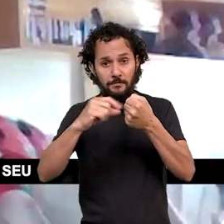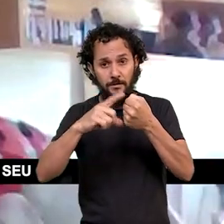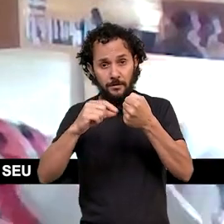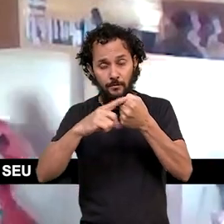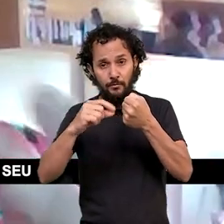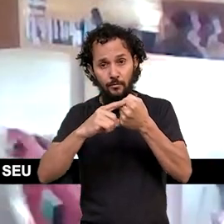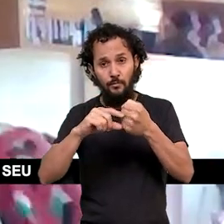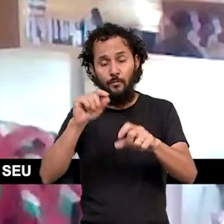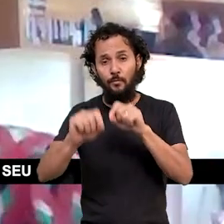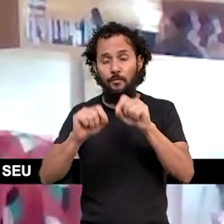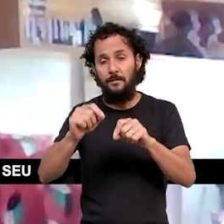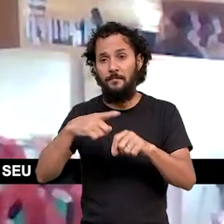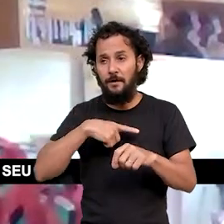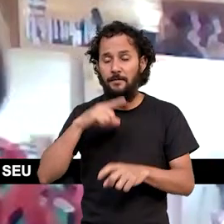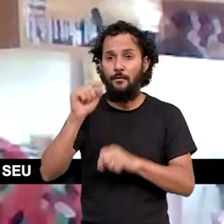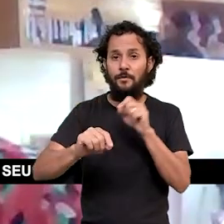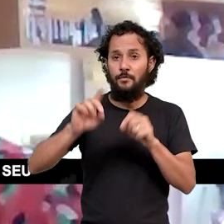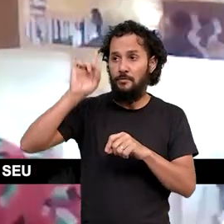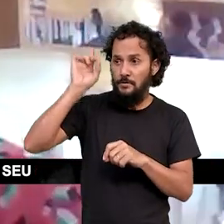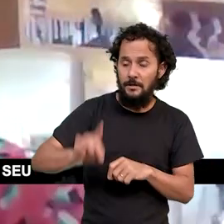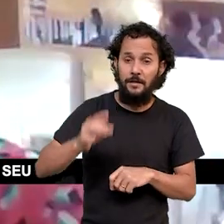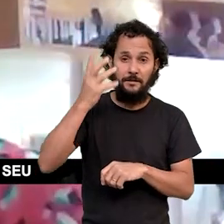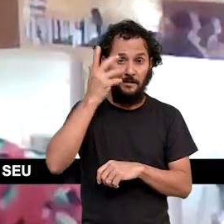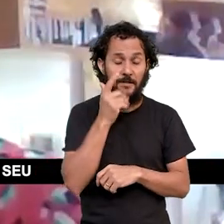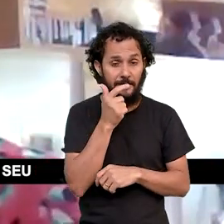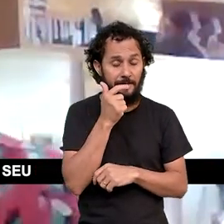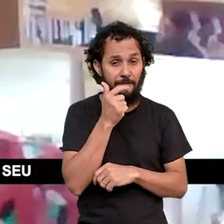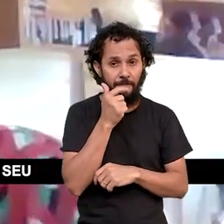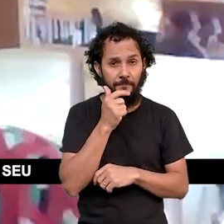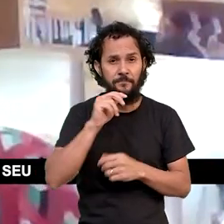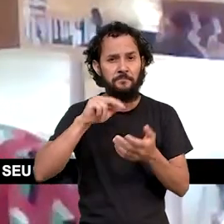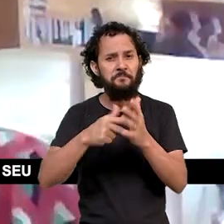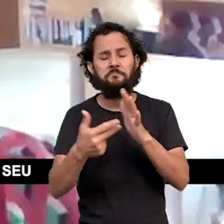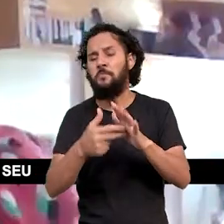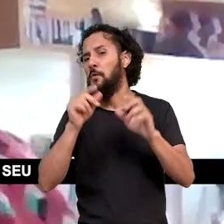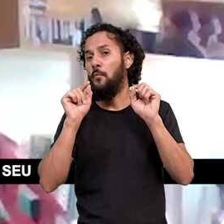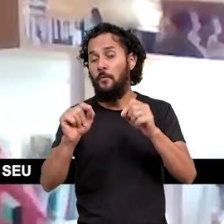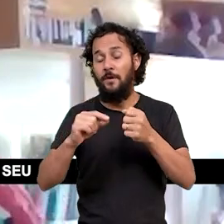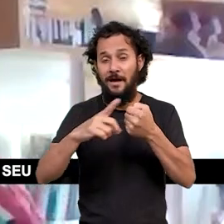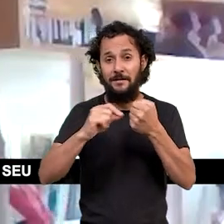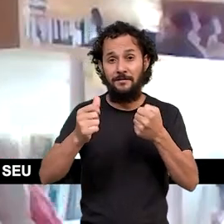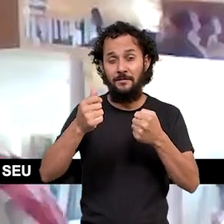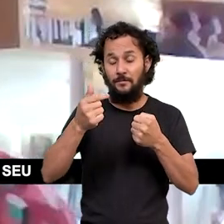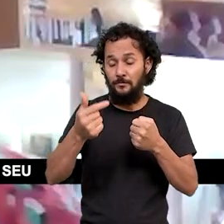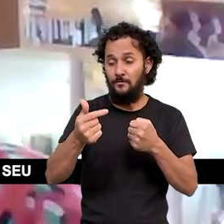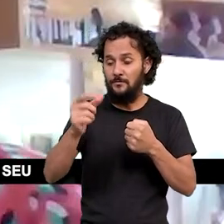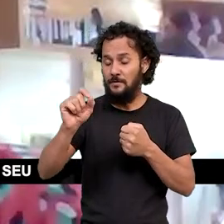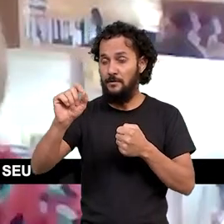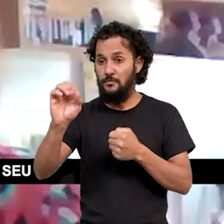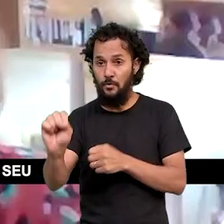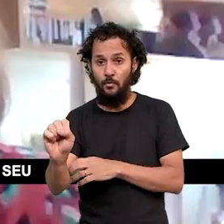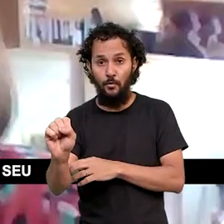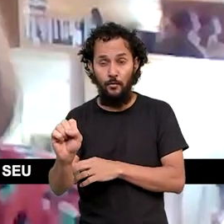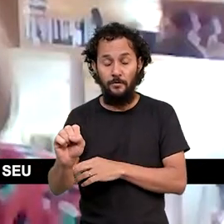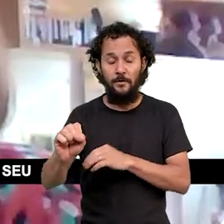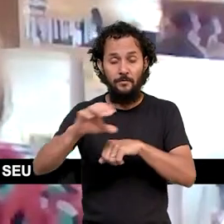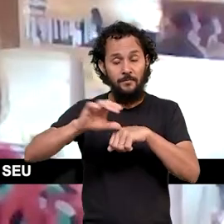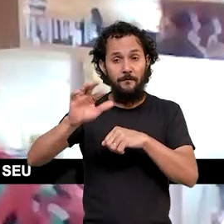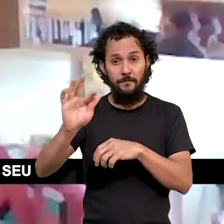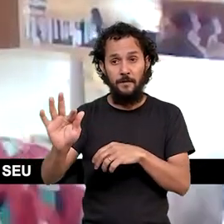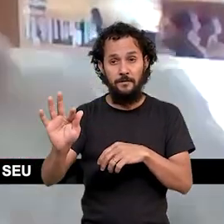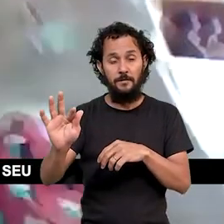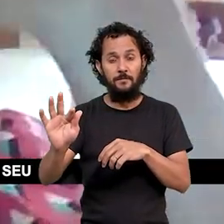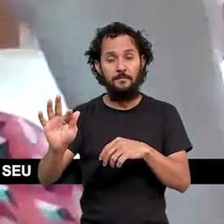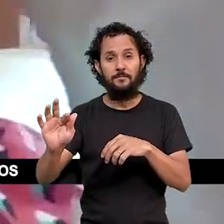artigos para a garantia do direito da criança. Ou seja, o artigo 208 da Constituição